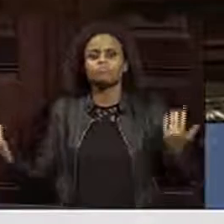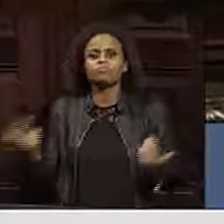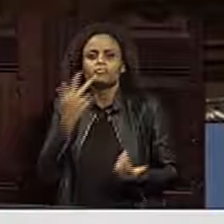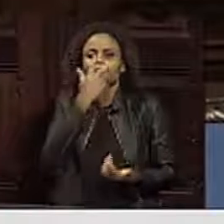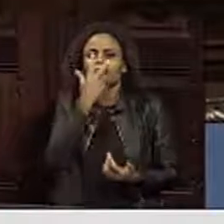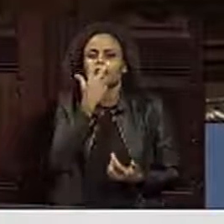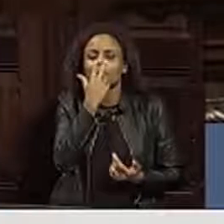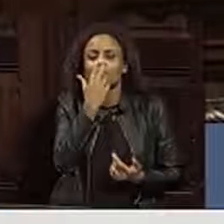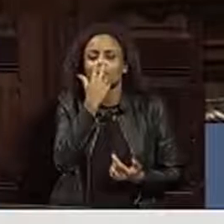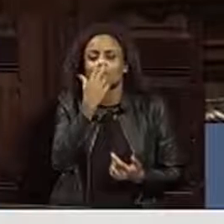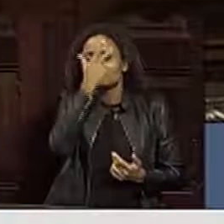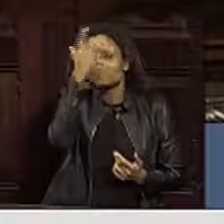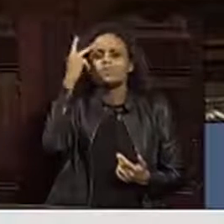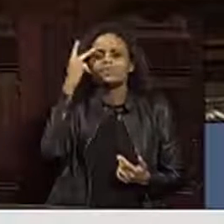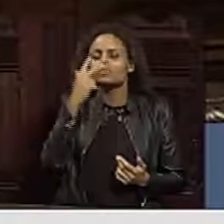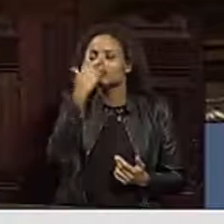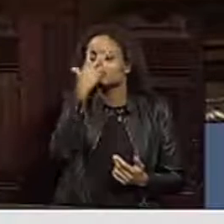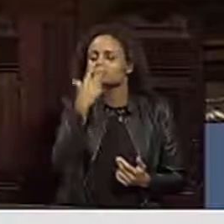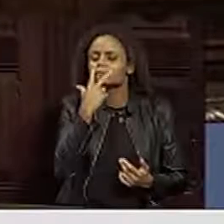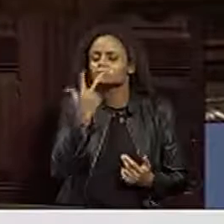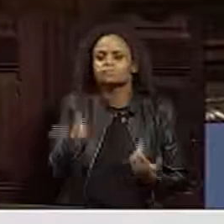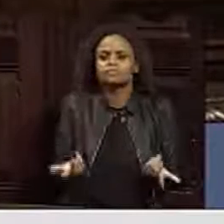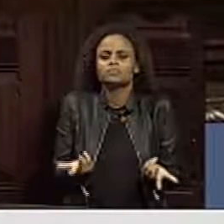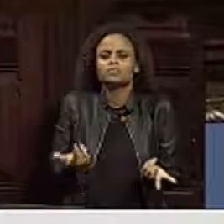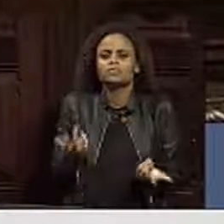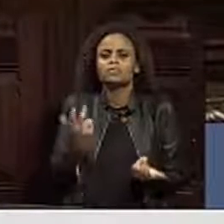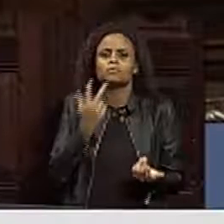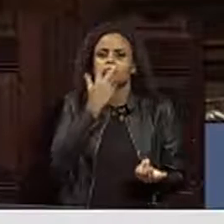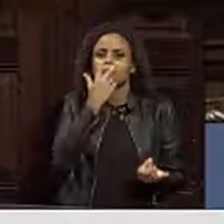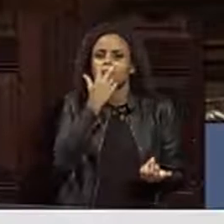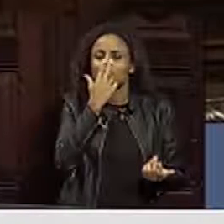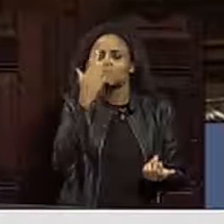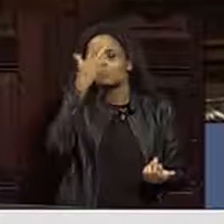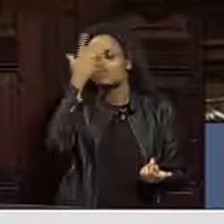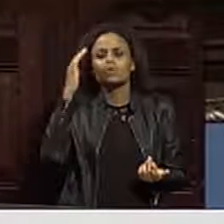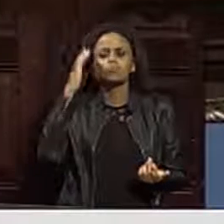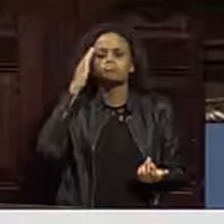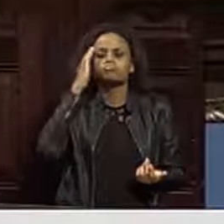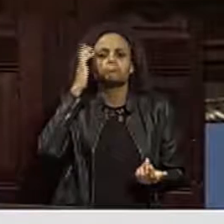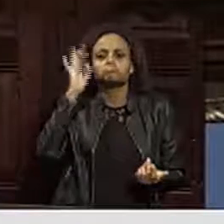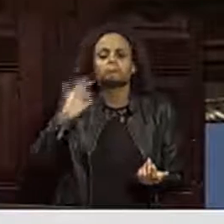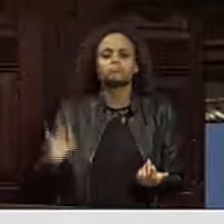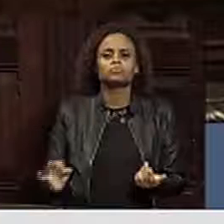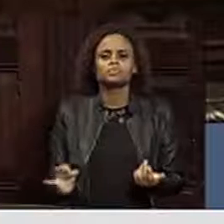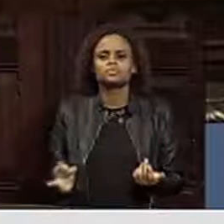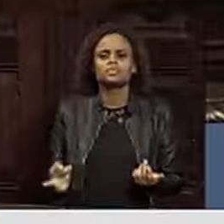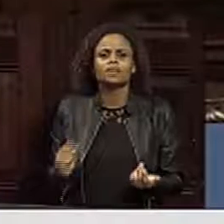está anestesiado, não consegue avaliar o que representa esse fato.